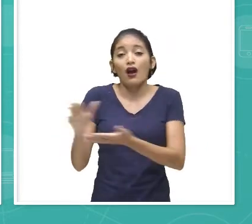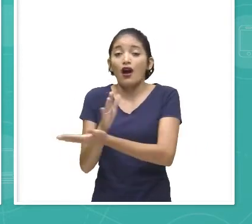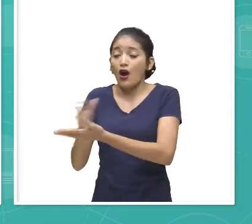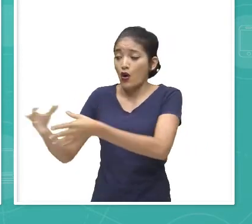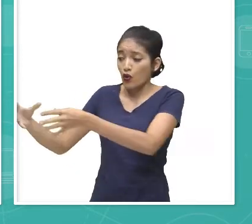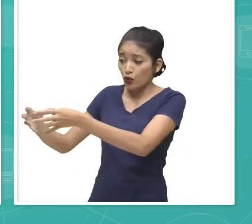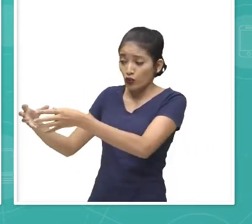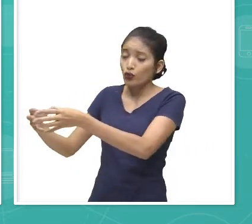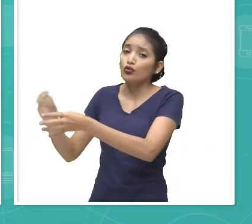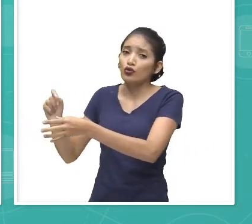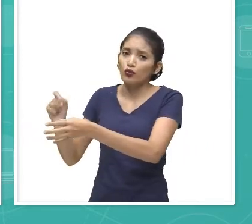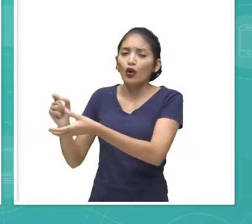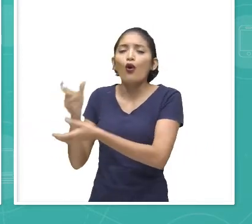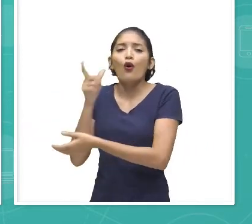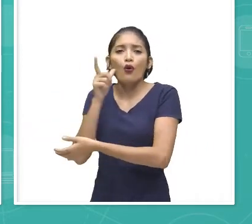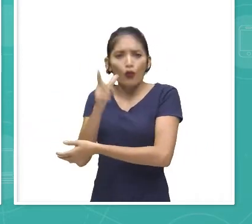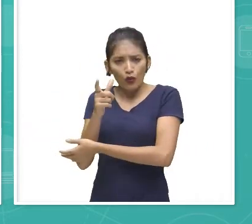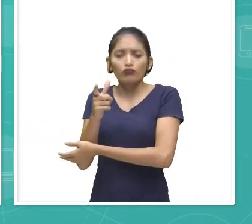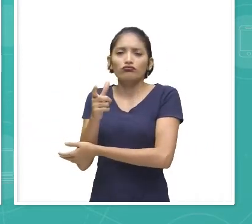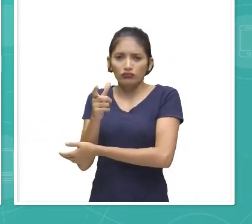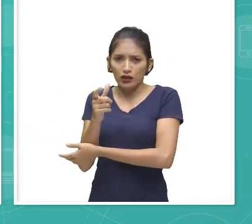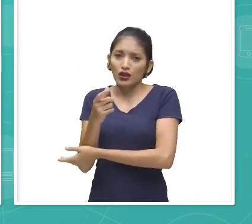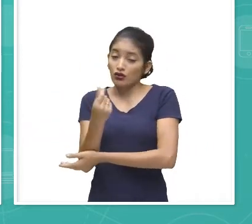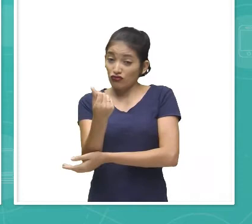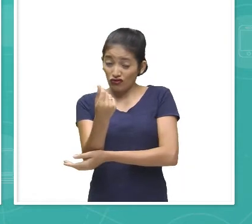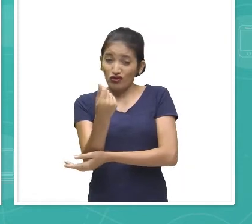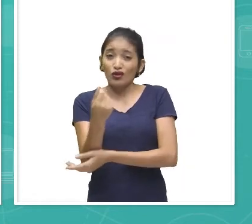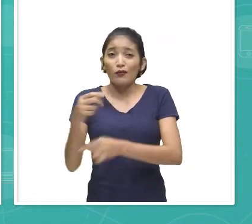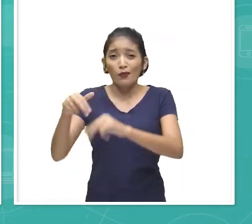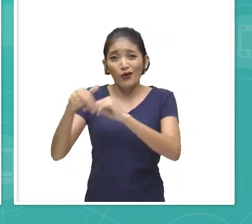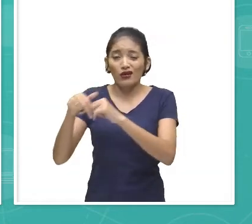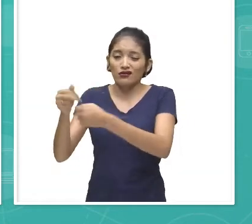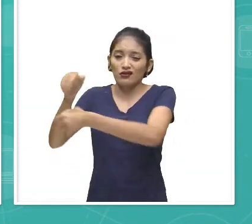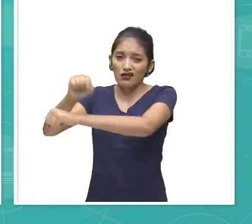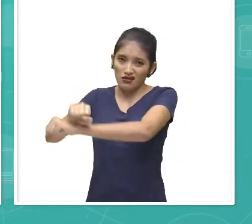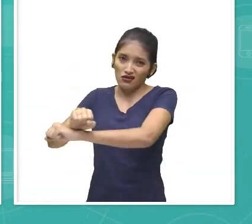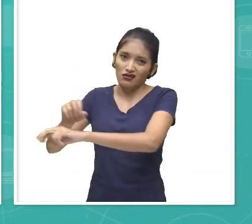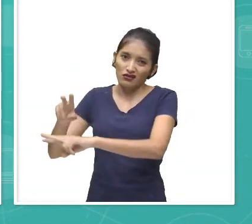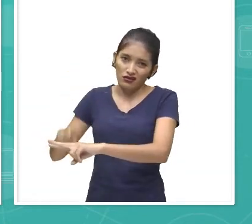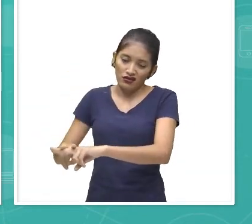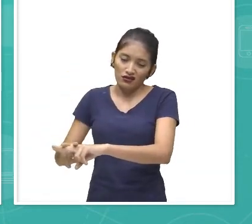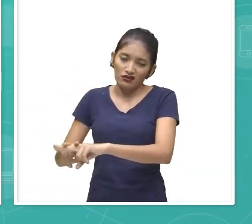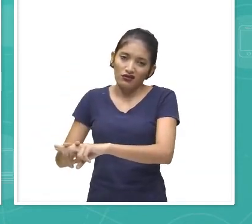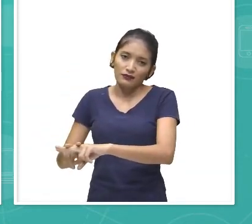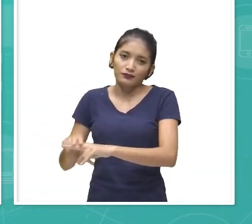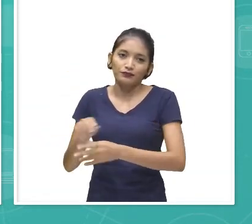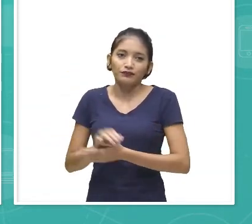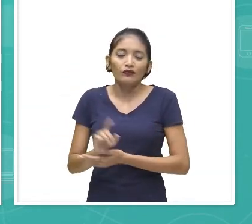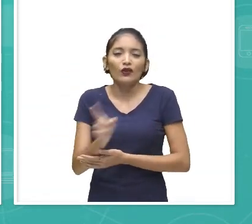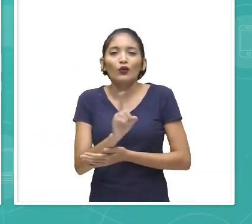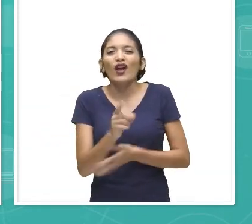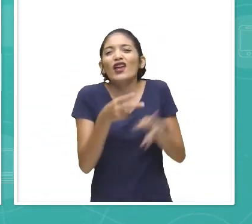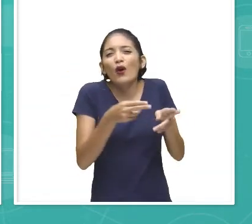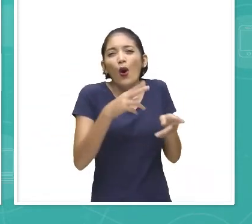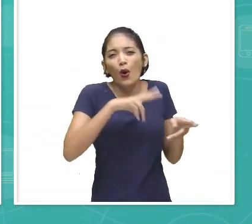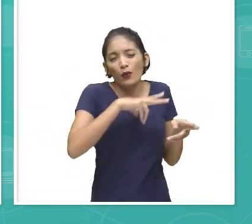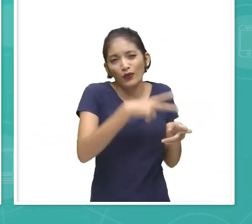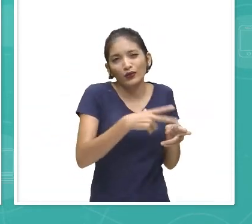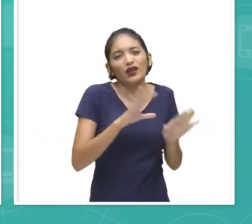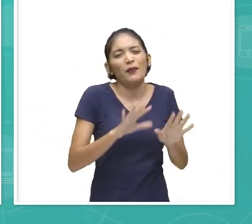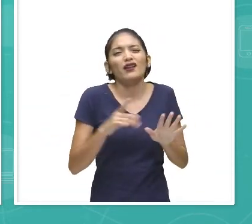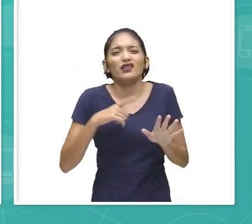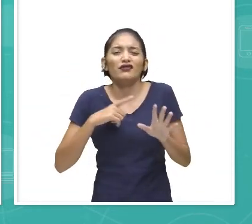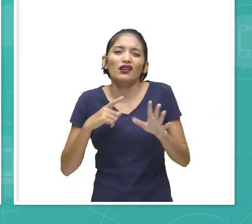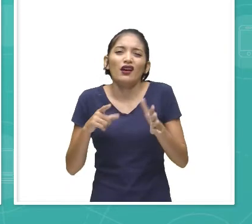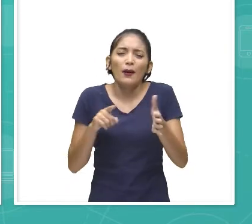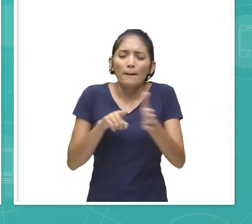africanos começaram a lucrar também com a escravidão. Claro que não tanto quanto os portugueses. Inclusive, isso vai gerar uma